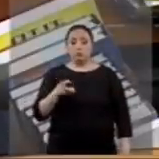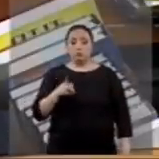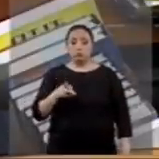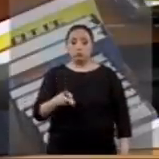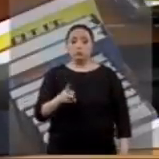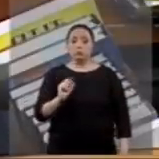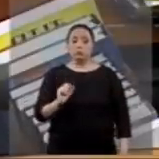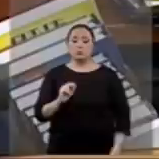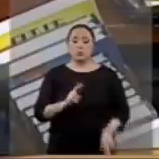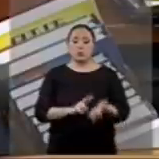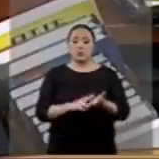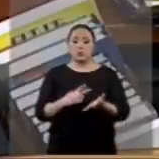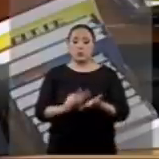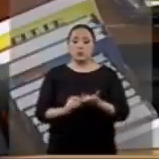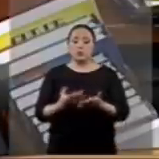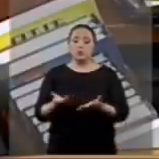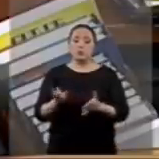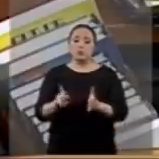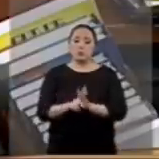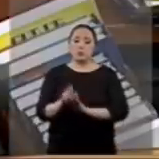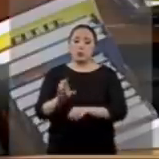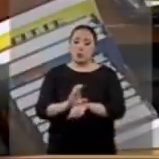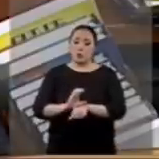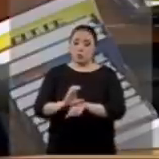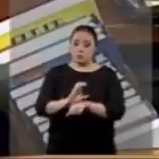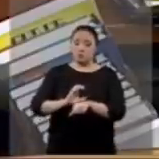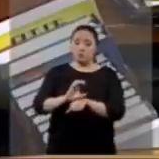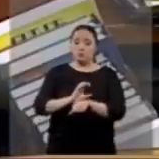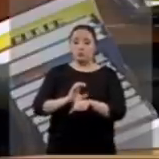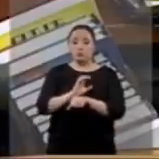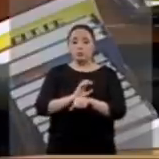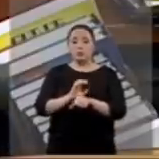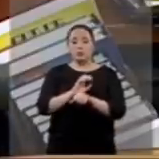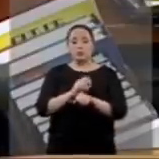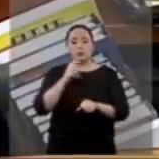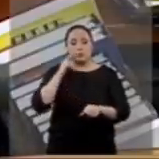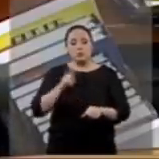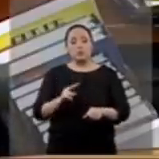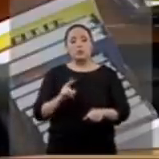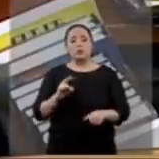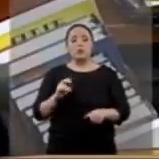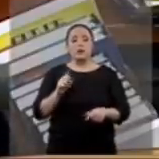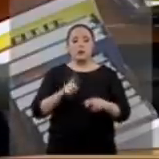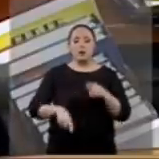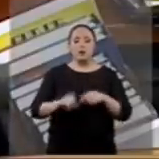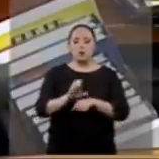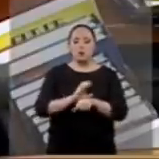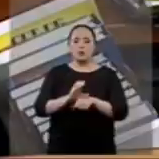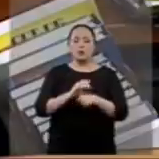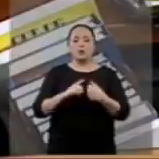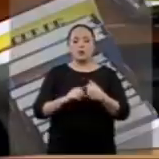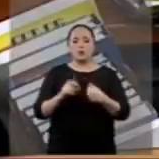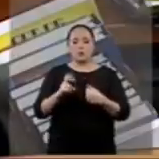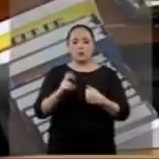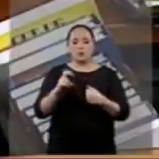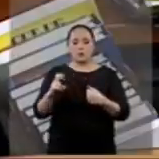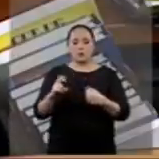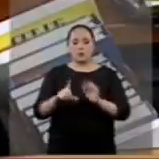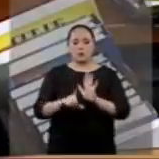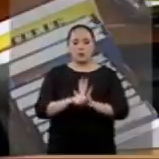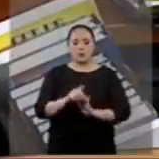procedeu à interpretação da Constituição Federal para assentar a inconstitucionalidade do artigo 55 da Lei